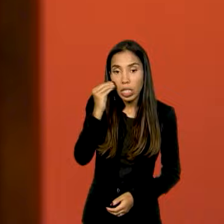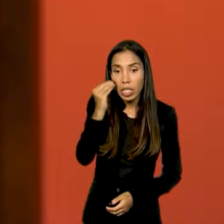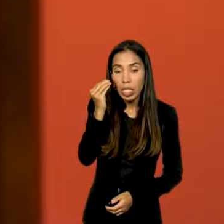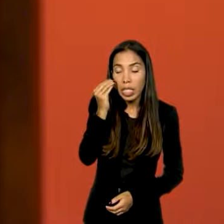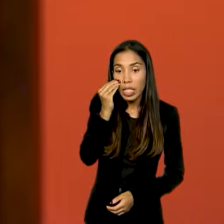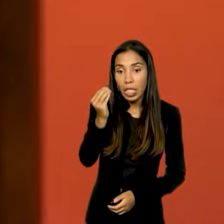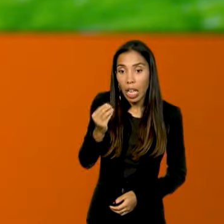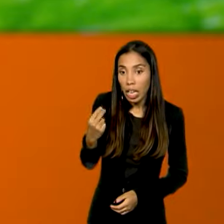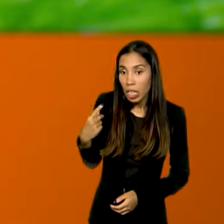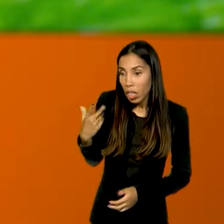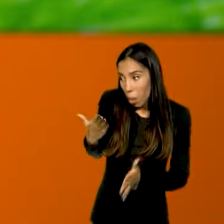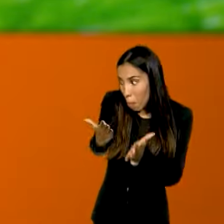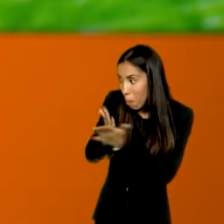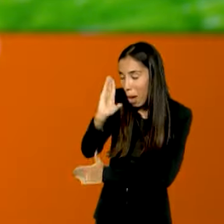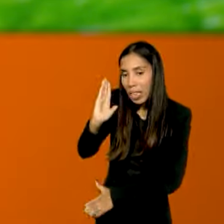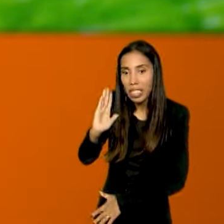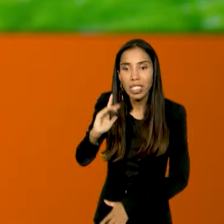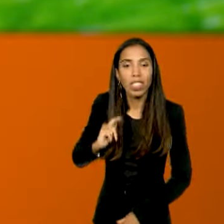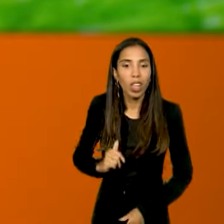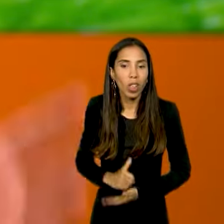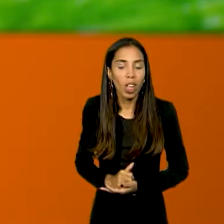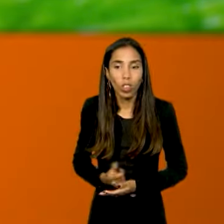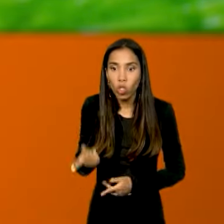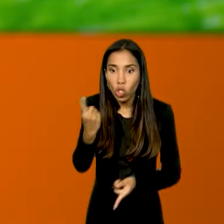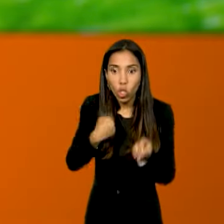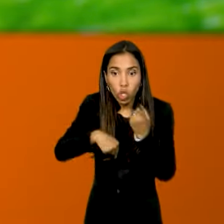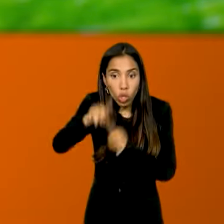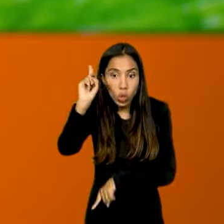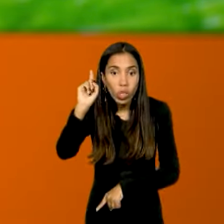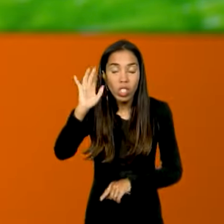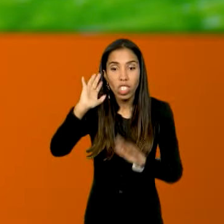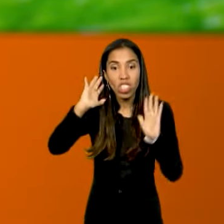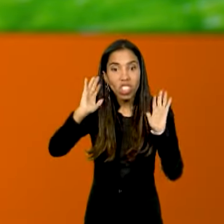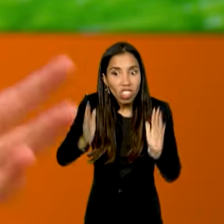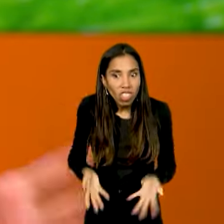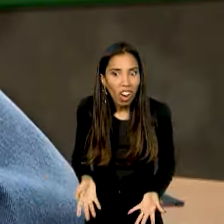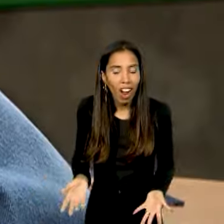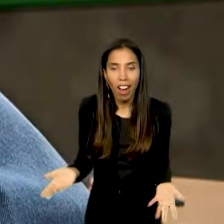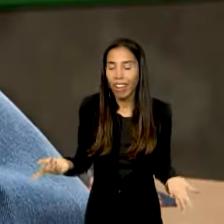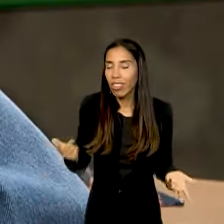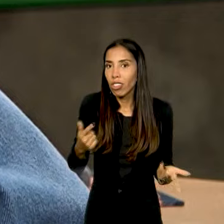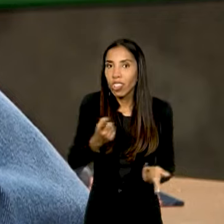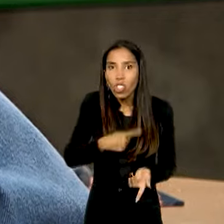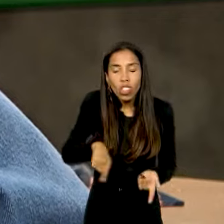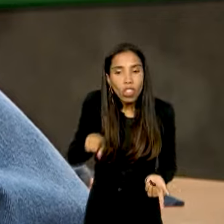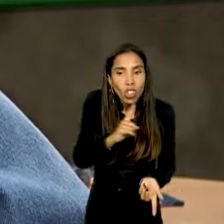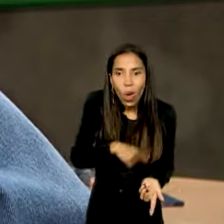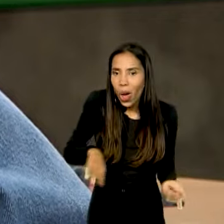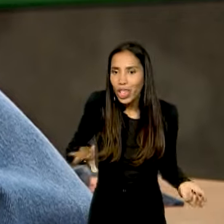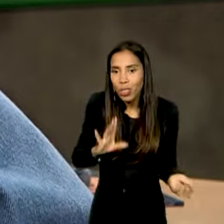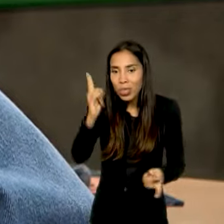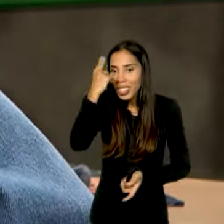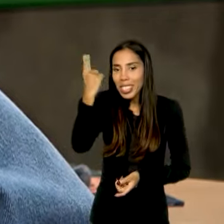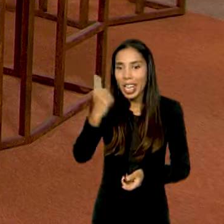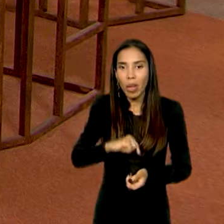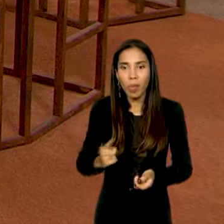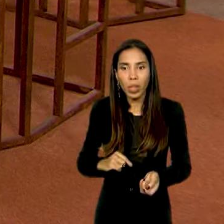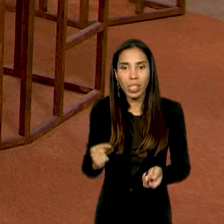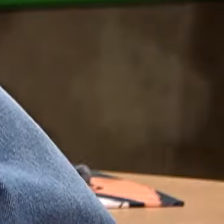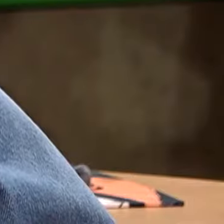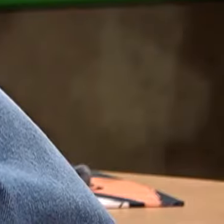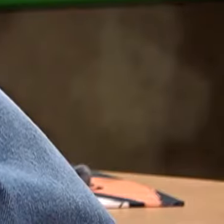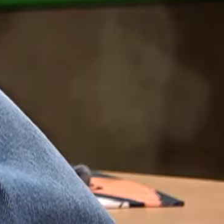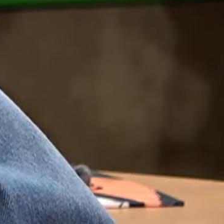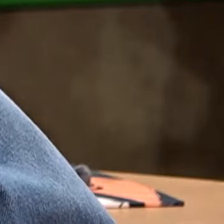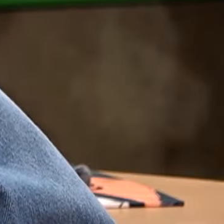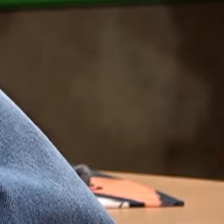meninos e passamos. E virou o sucesso que foi, que acho que ninguém esperava. Nossa senhora, até hoje, meu amor. Até hoje, até teatro. Hoje, até